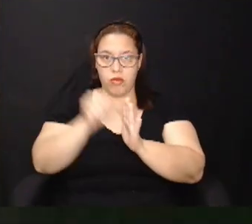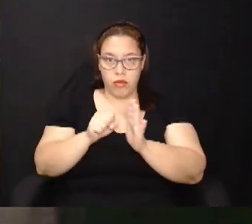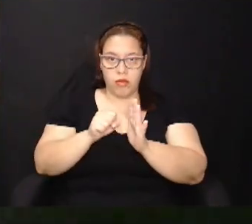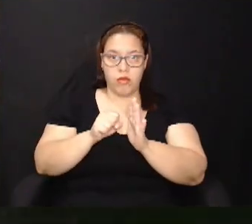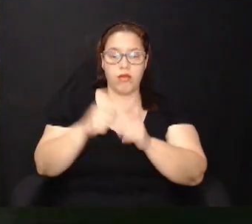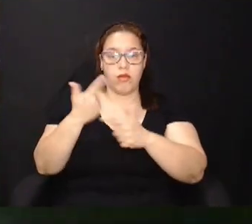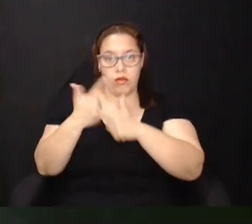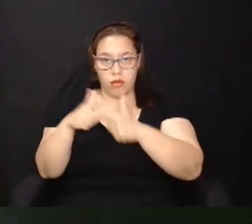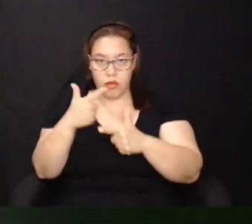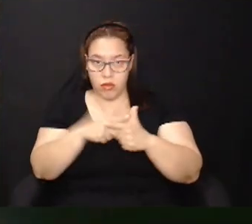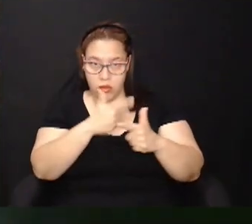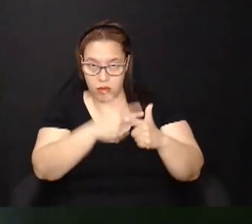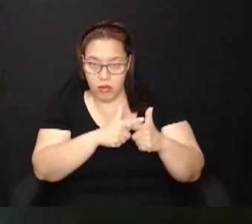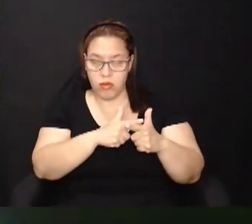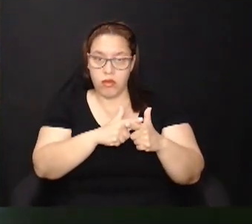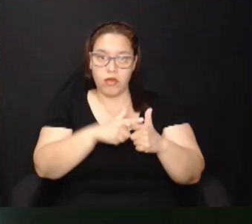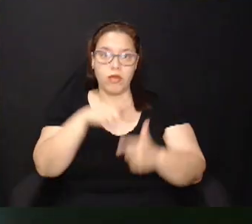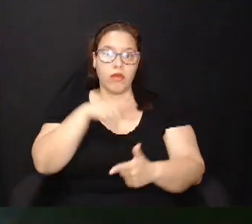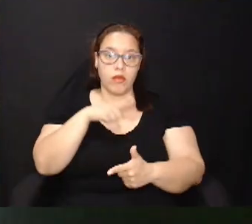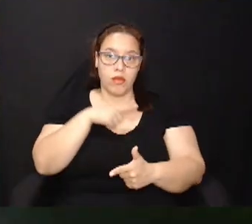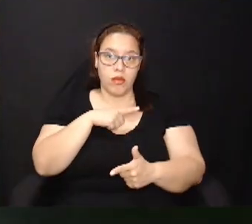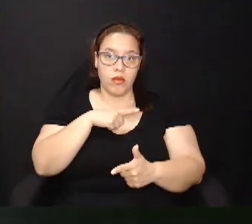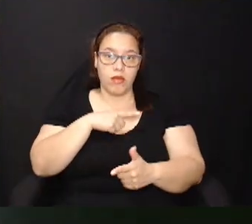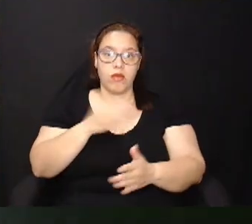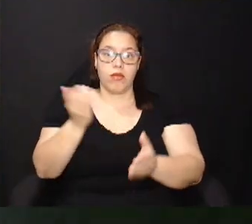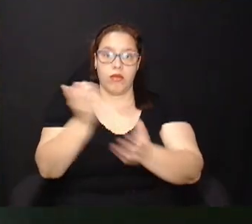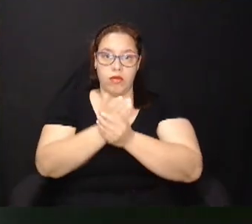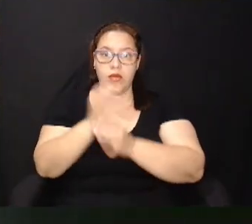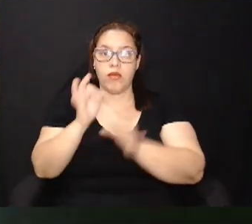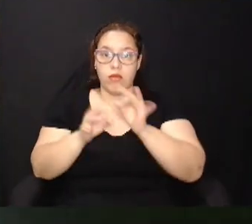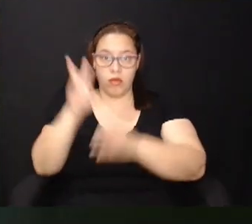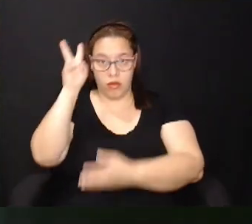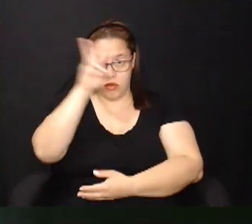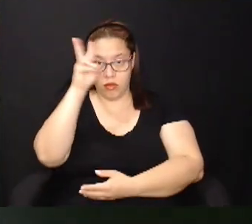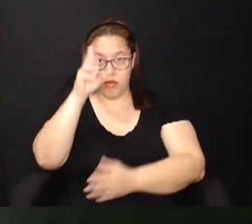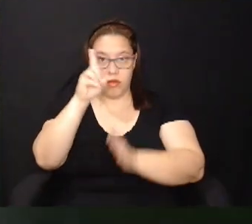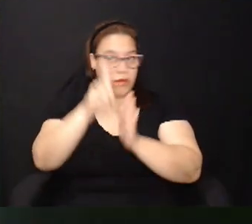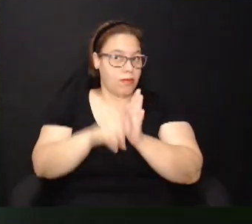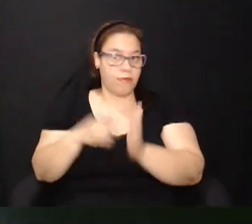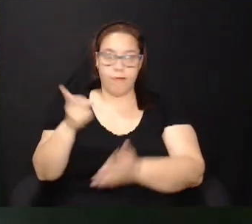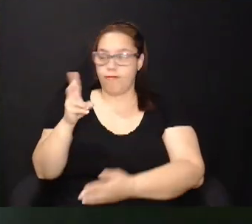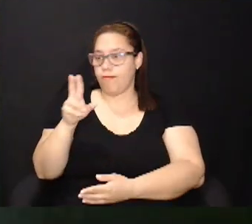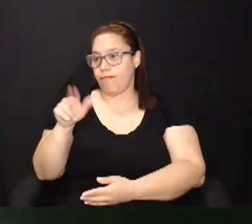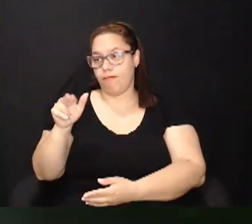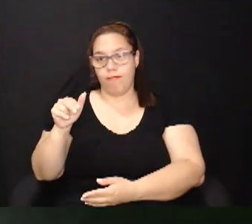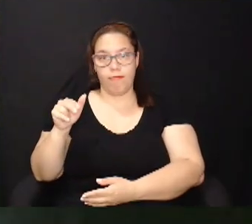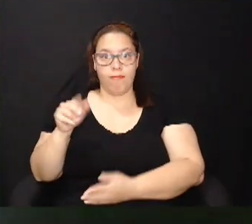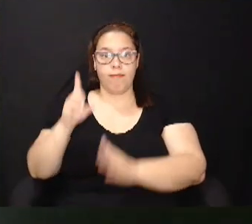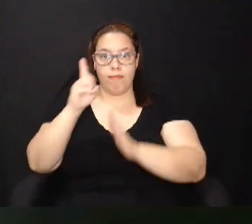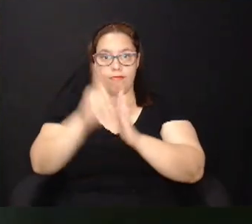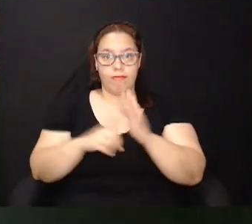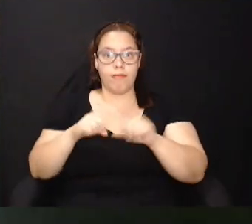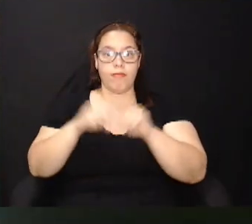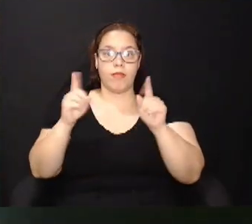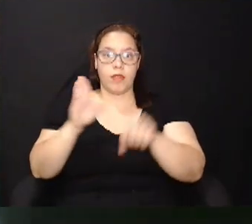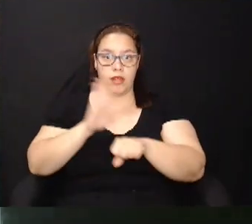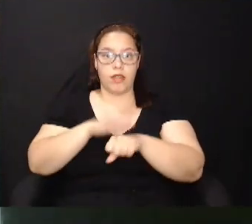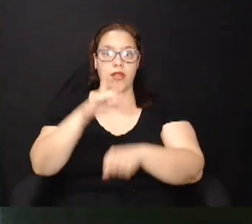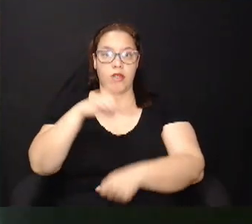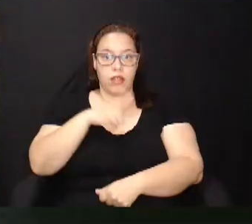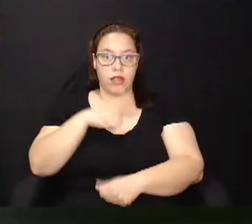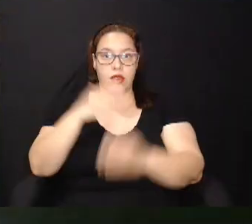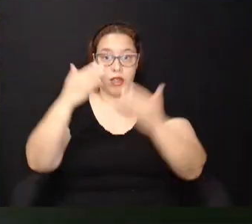porque caso tenha que entrar com uma ação, eu lembro para você que no direito nem sempre ganha quem tem o direito, mas quase sempre ganha quem tem a prova do